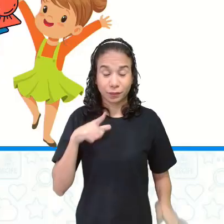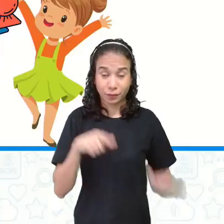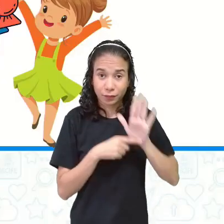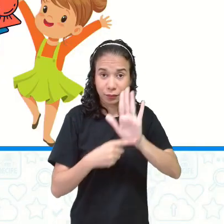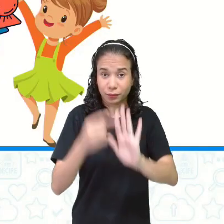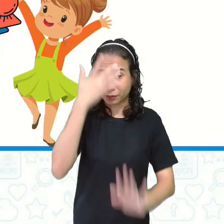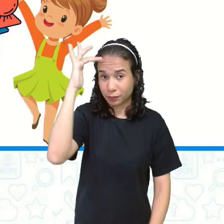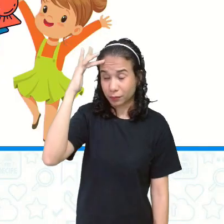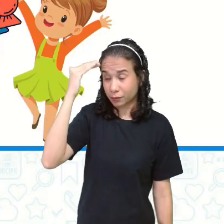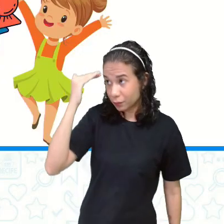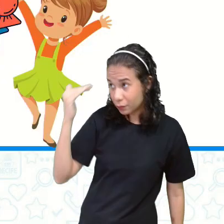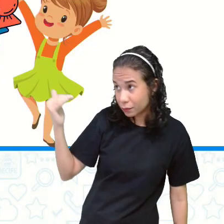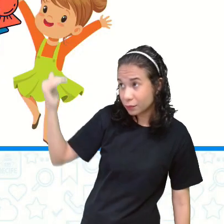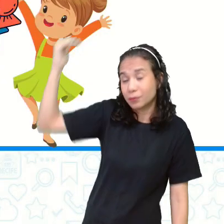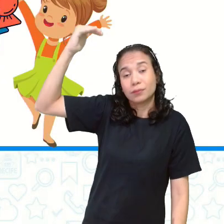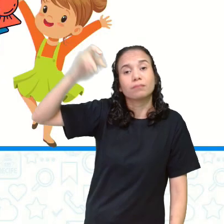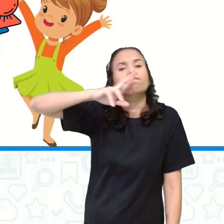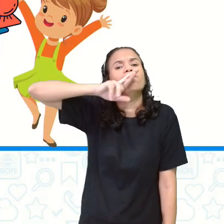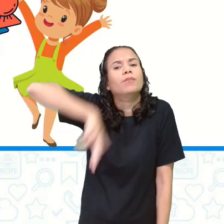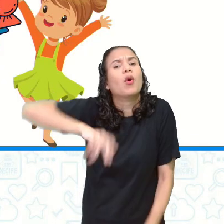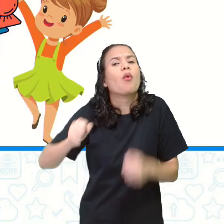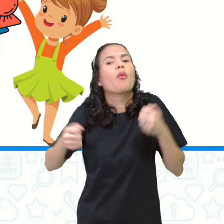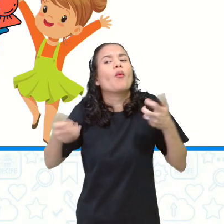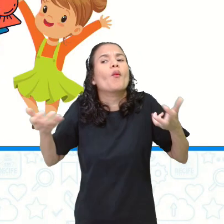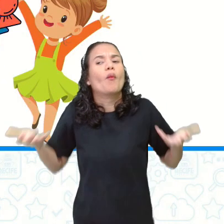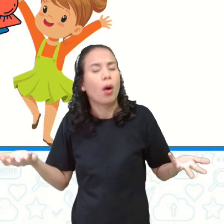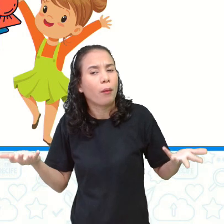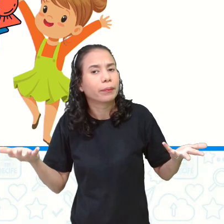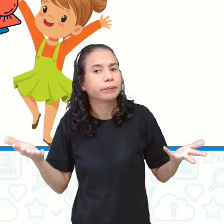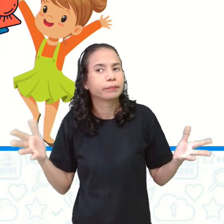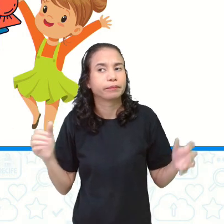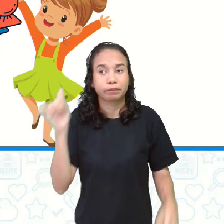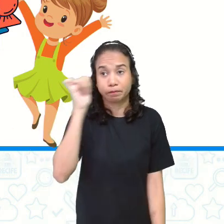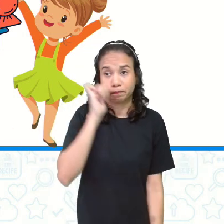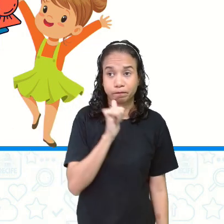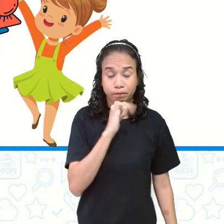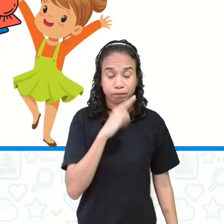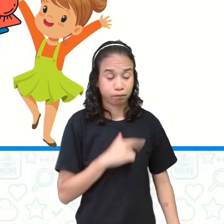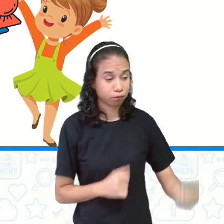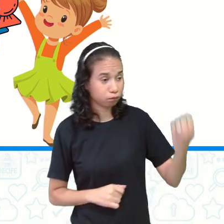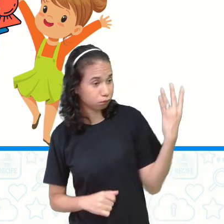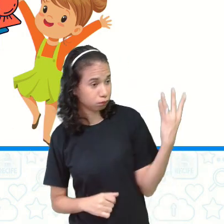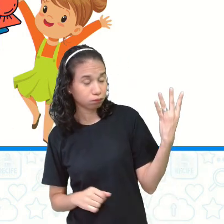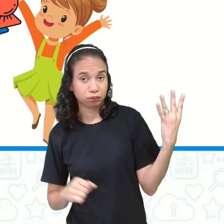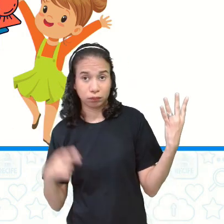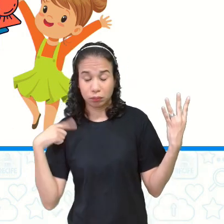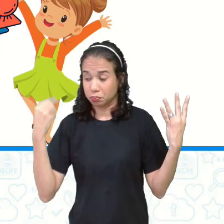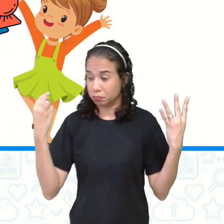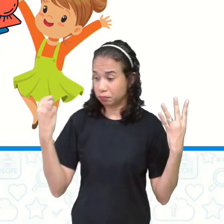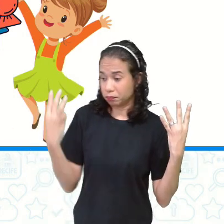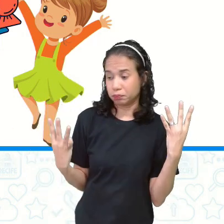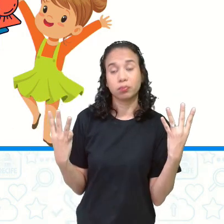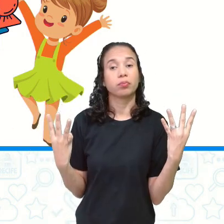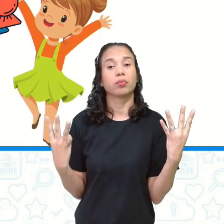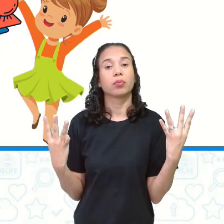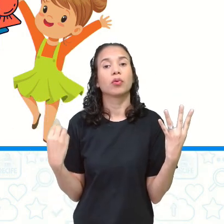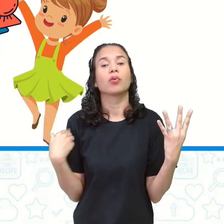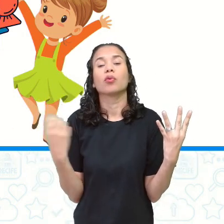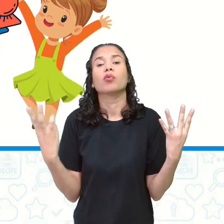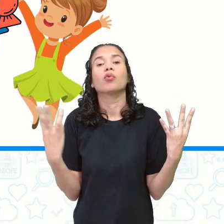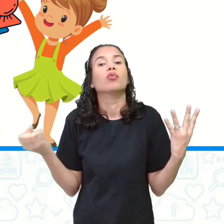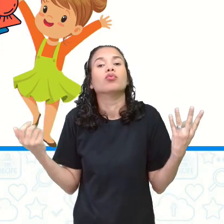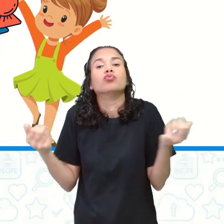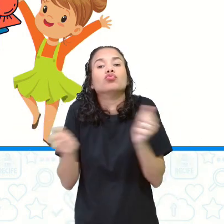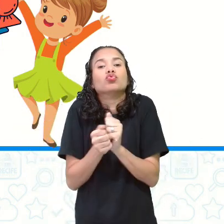ajuda de um adulto, descubra o resultado da adição. Sofia possui 4 bombons e sua irmã 3. Quantos bombons elas